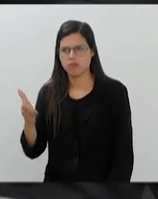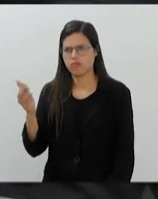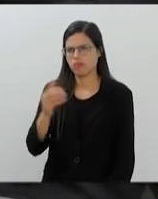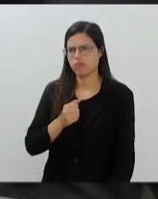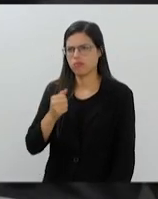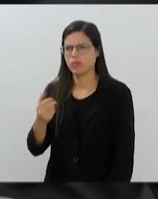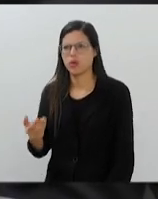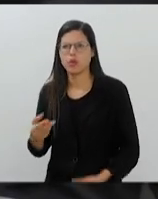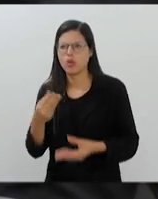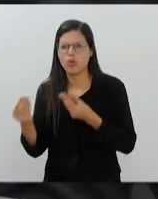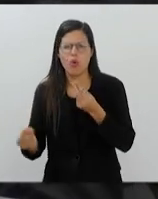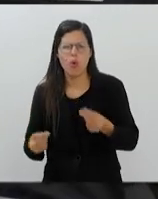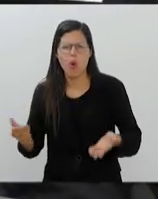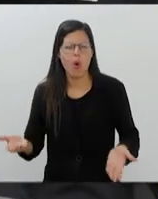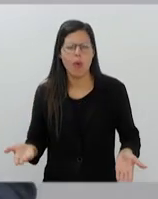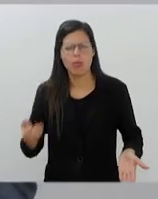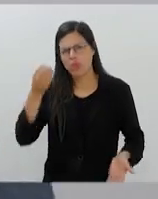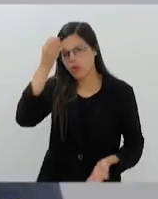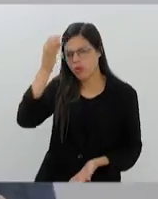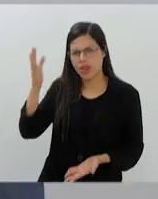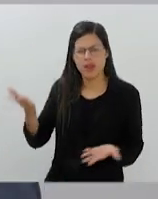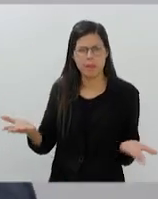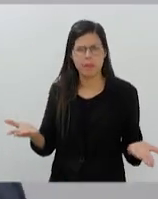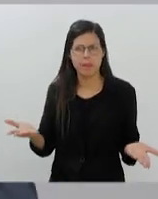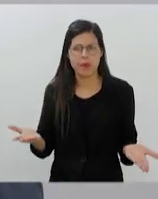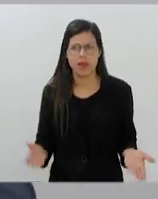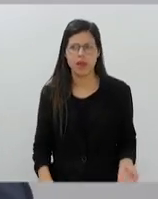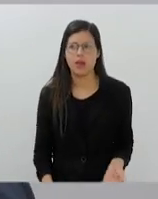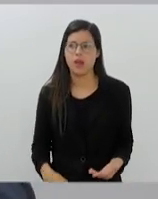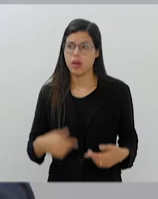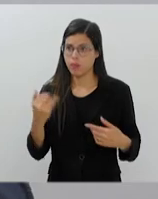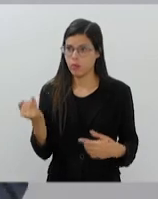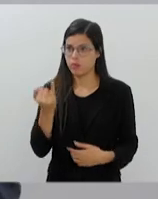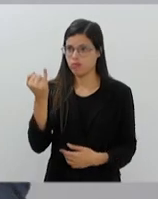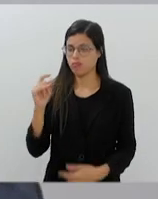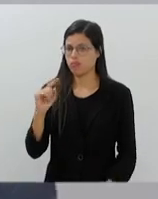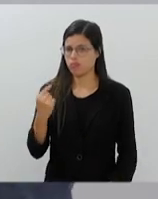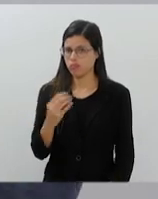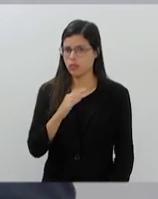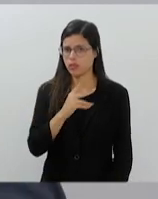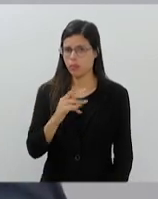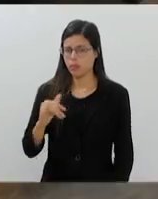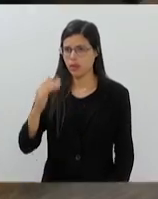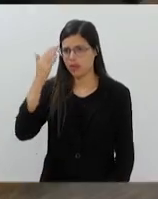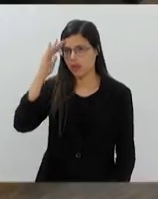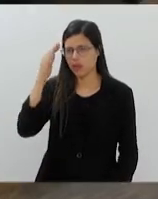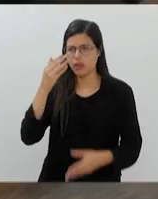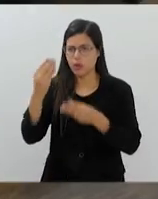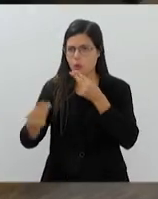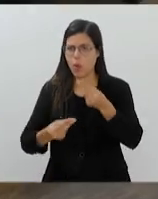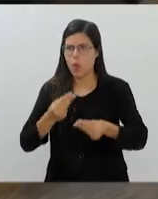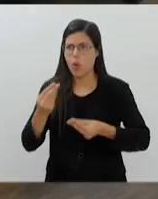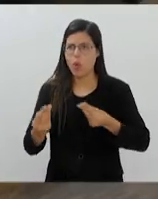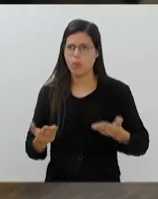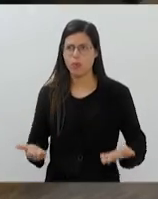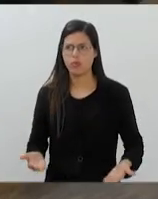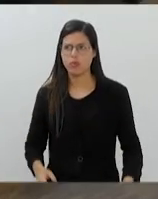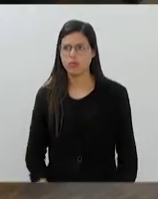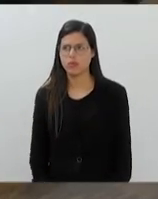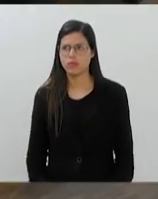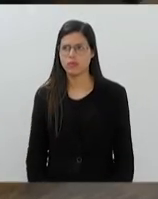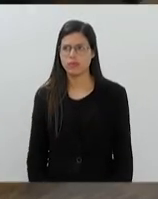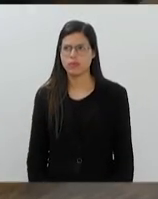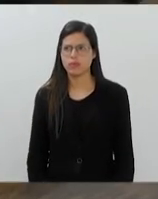como foi como foi assim é importante prpi entender como foi ela não tava no camarote não tava no